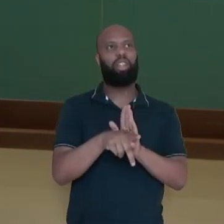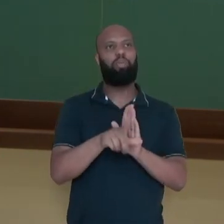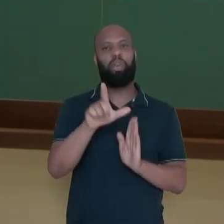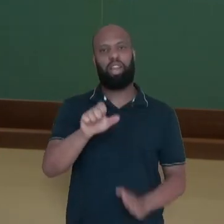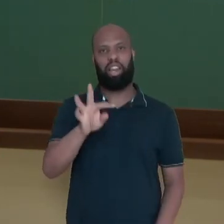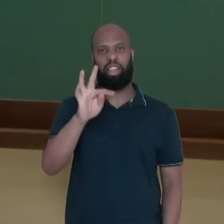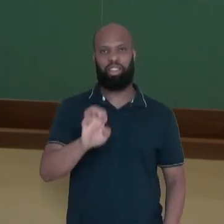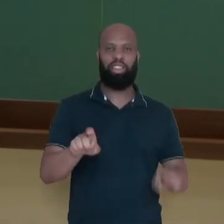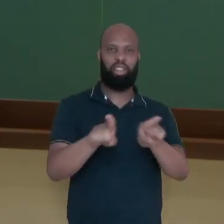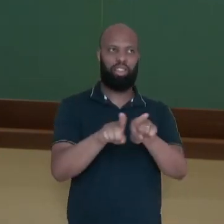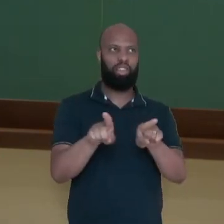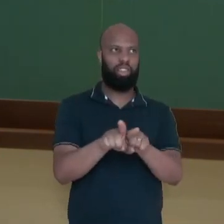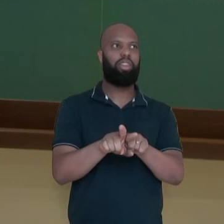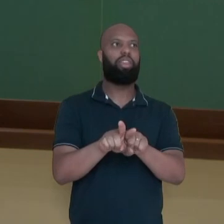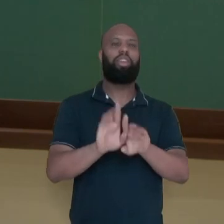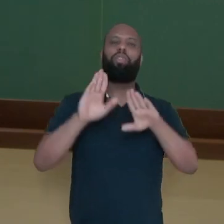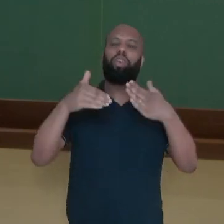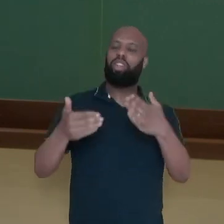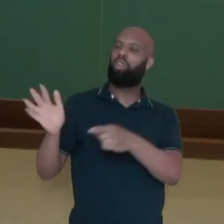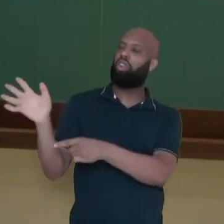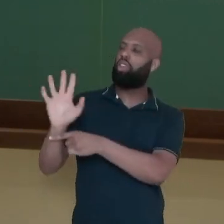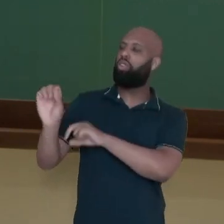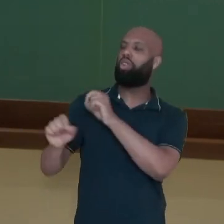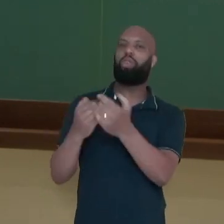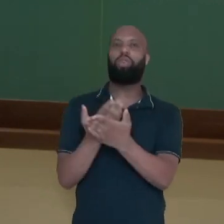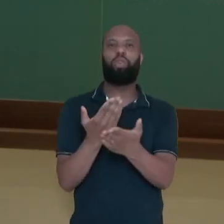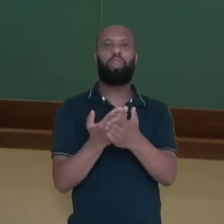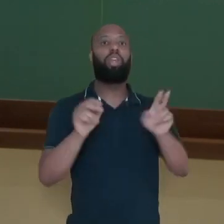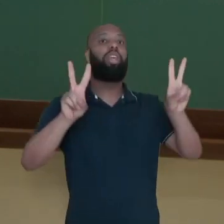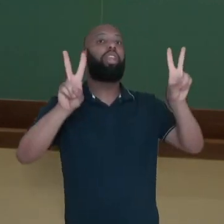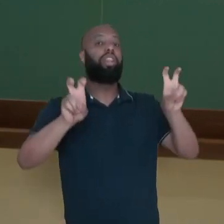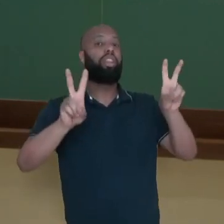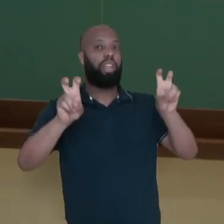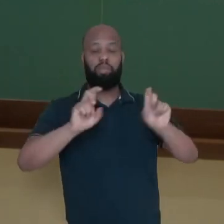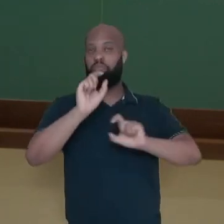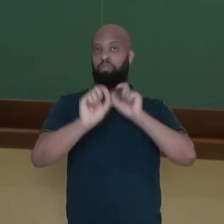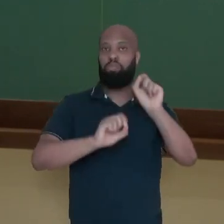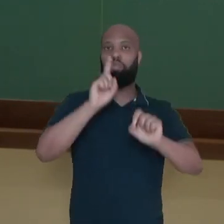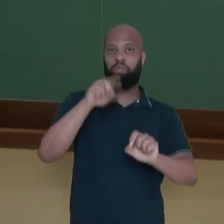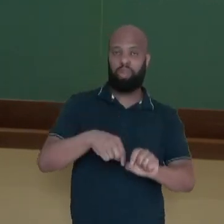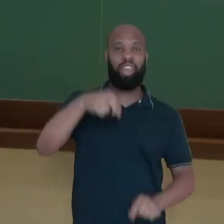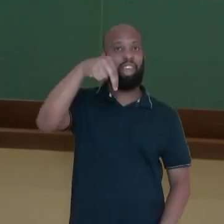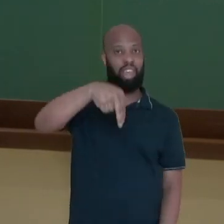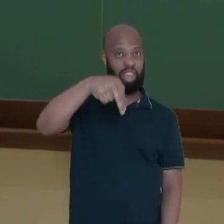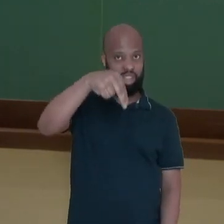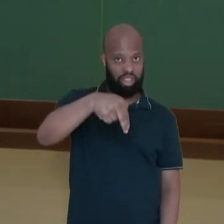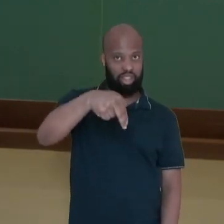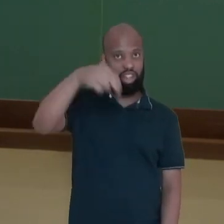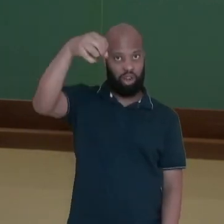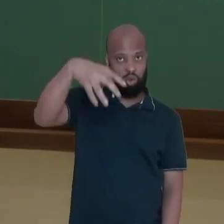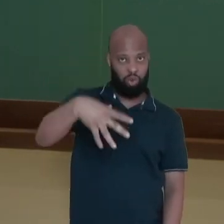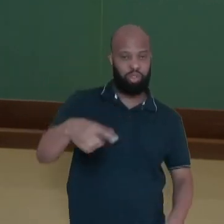lentes. Então, nesse vídeo, nós falamos sobre índice de refração